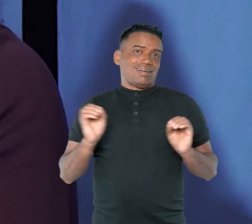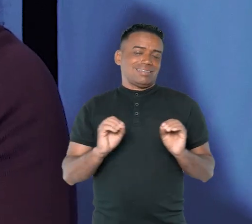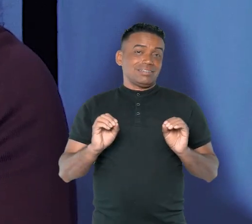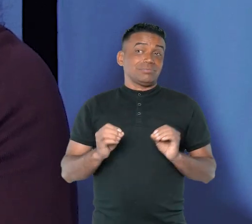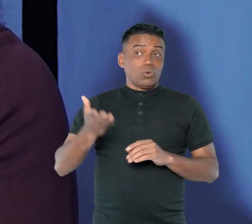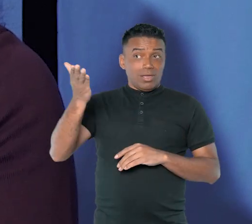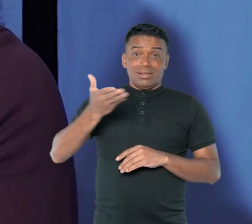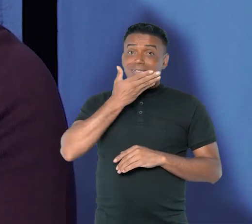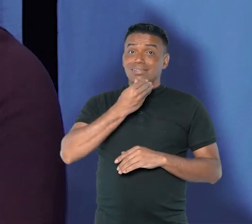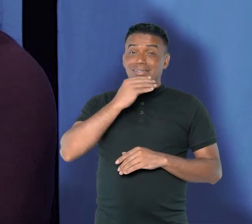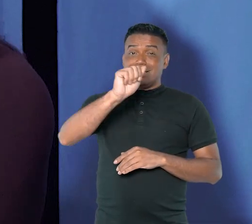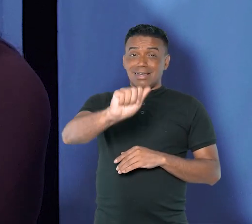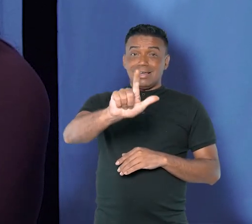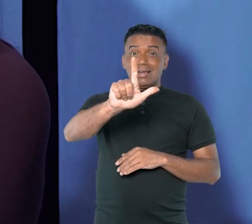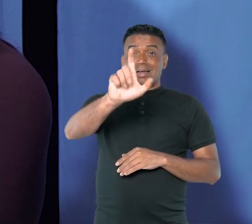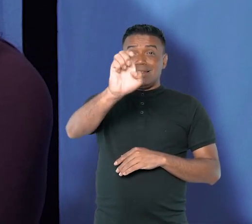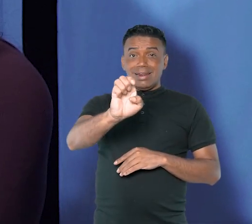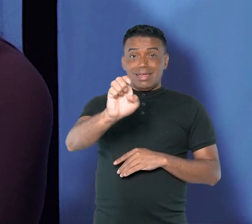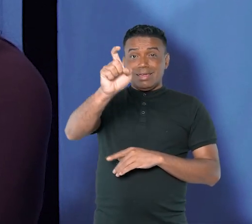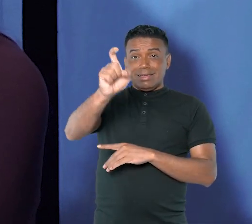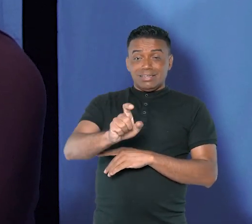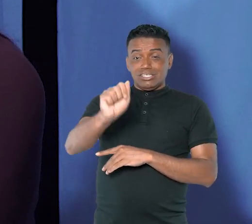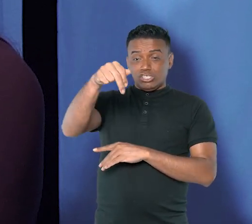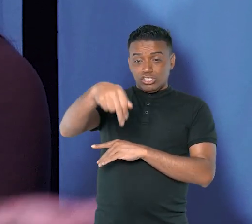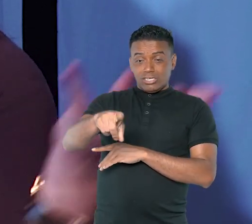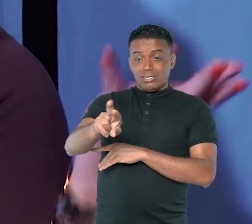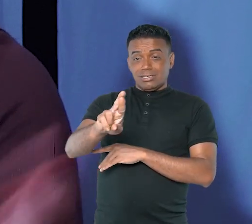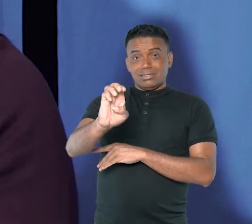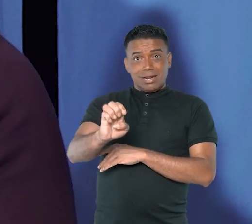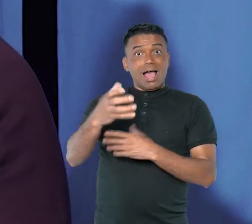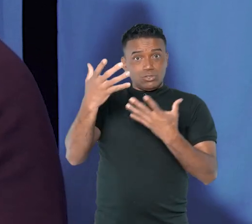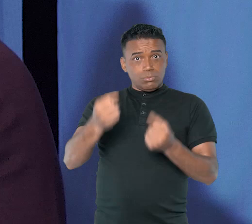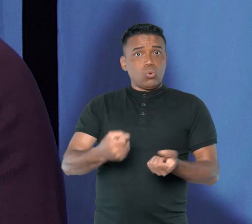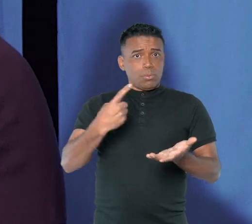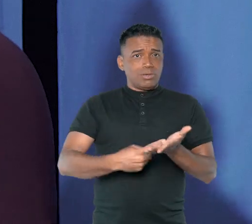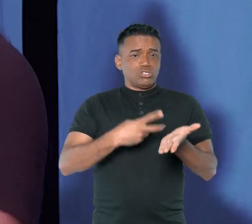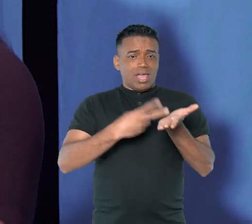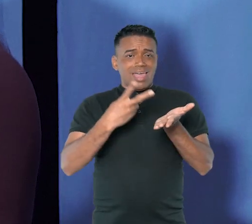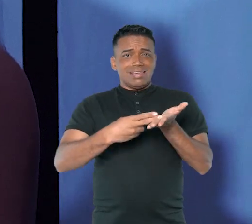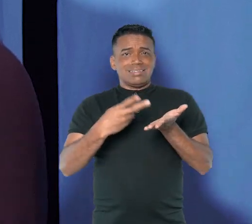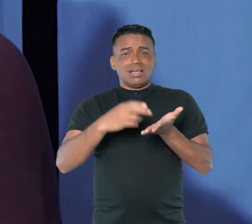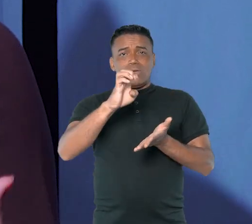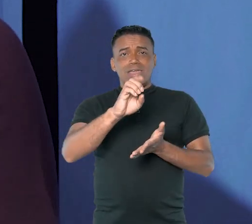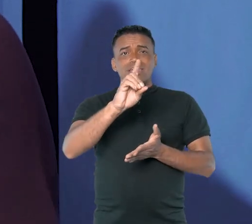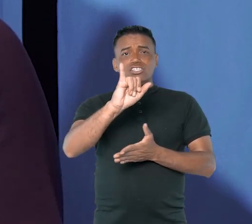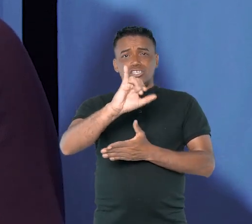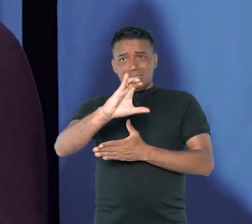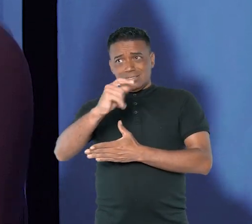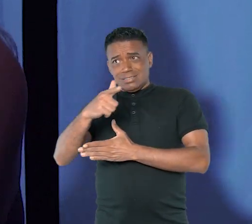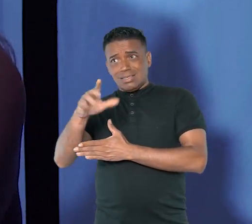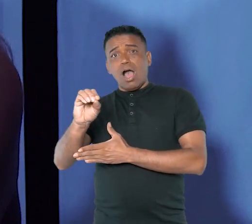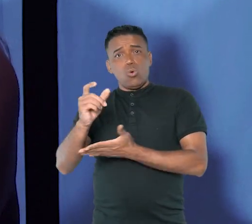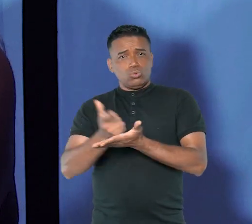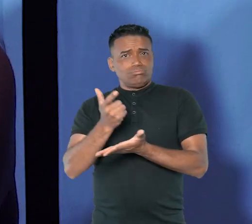o Alexandre assumiu a edição do livro, eu falei, olha, vamos fazer junto. Eu só